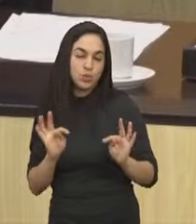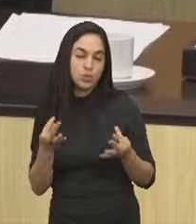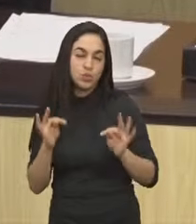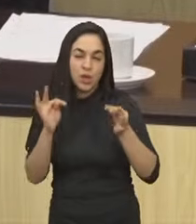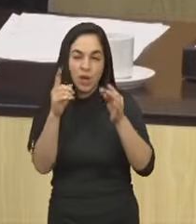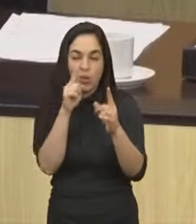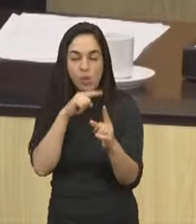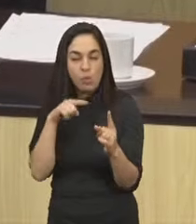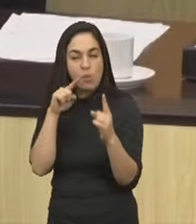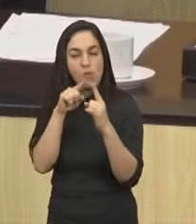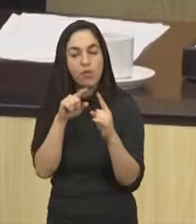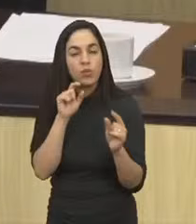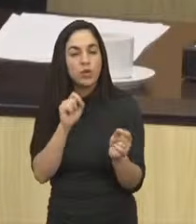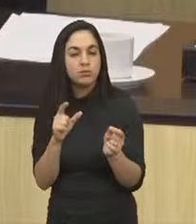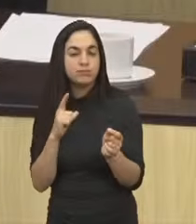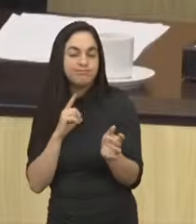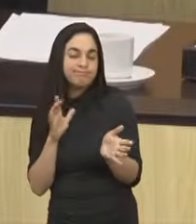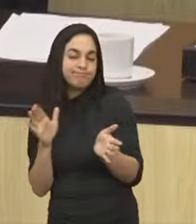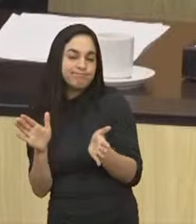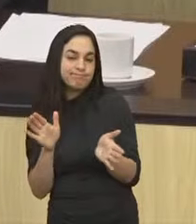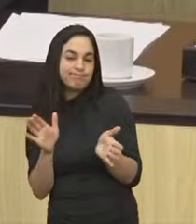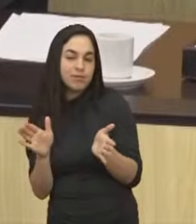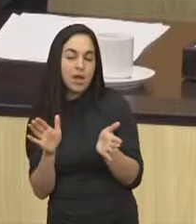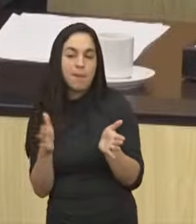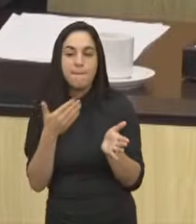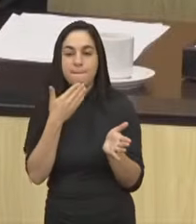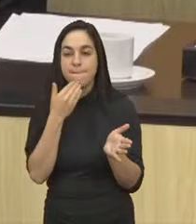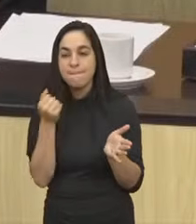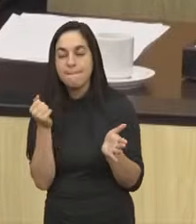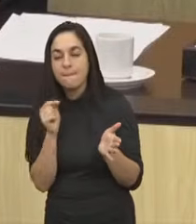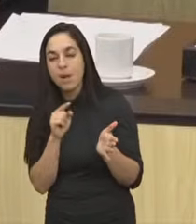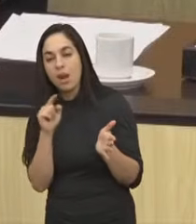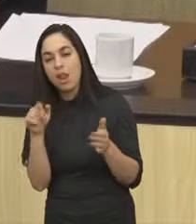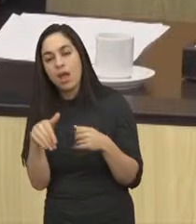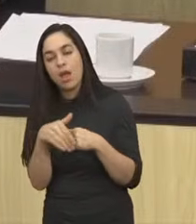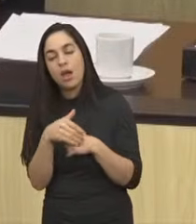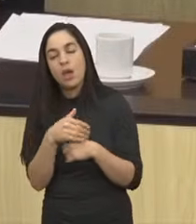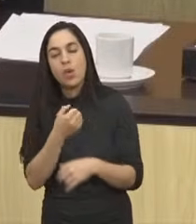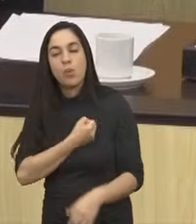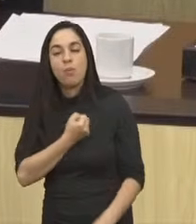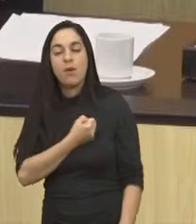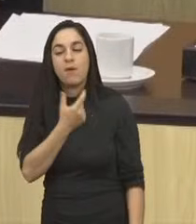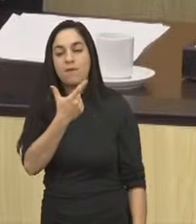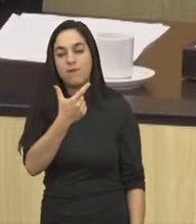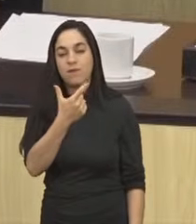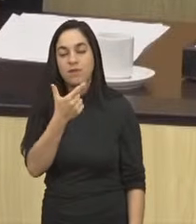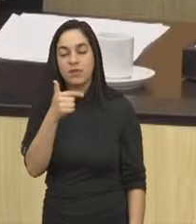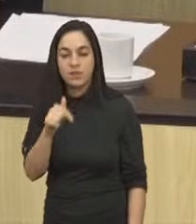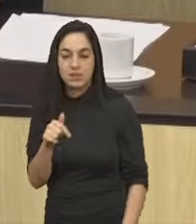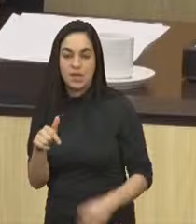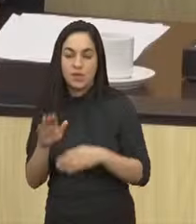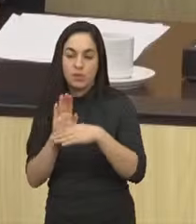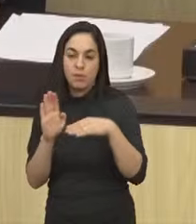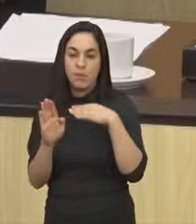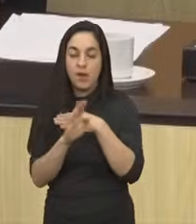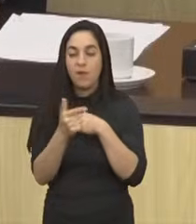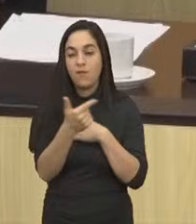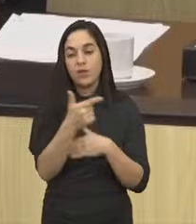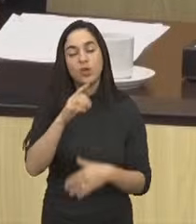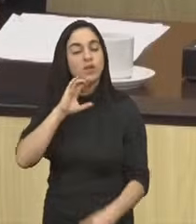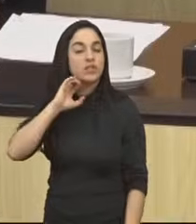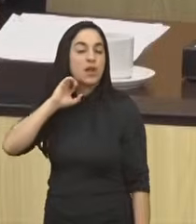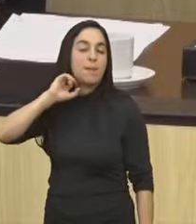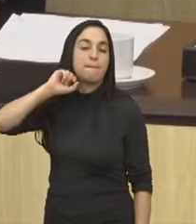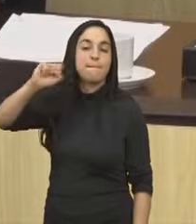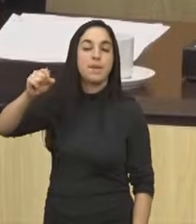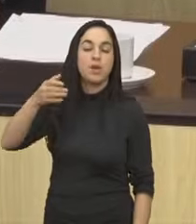o objetivo de viabilizar uma adequação no itinerário da linha 27, bairro 22 de Abril, especificamente